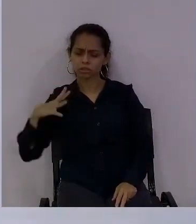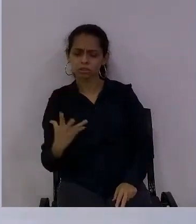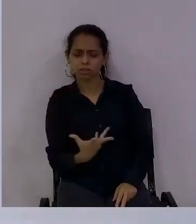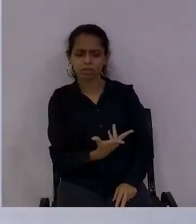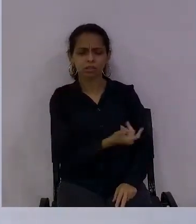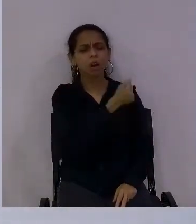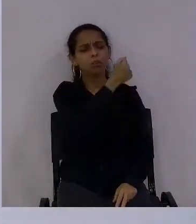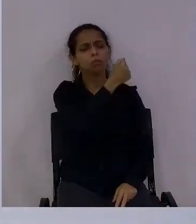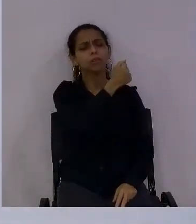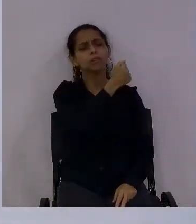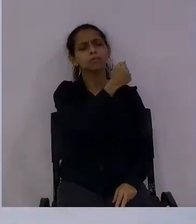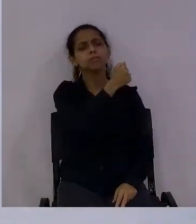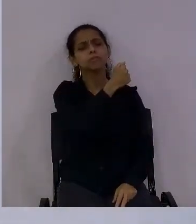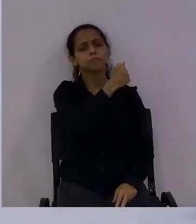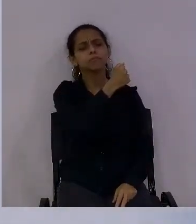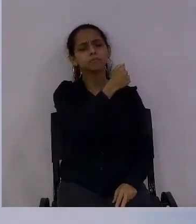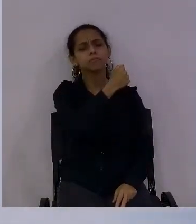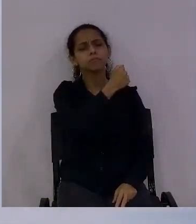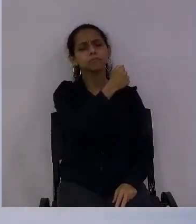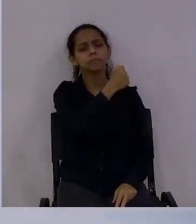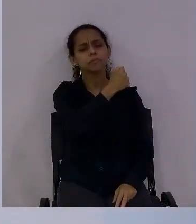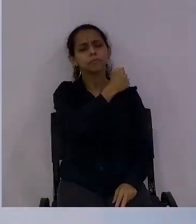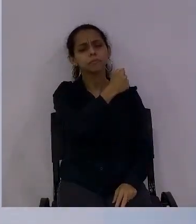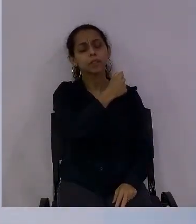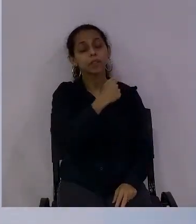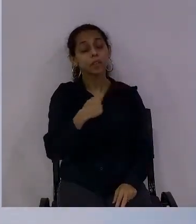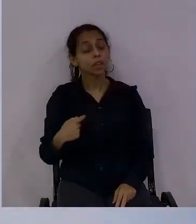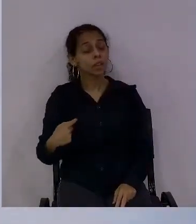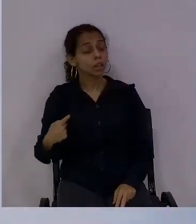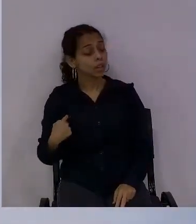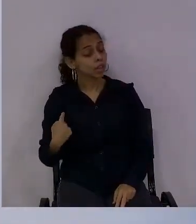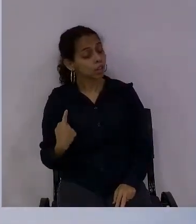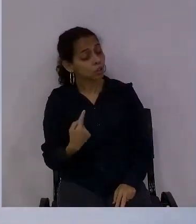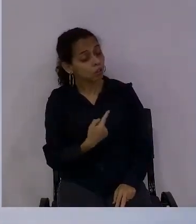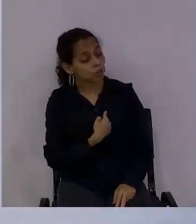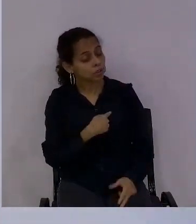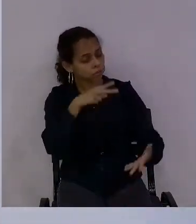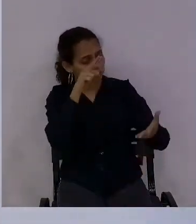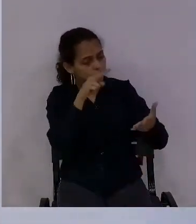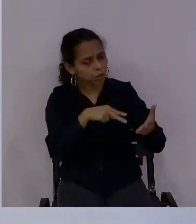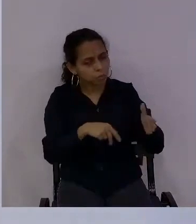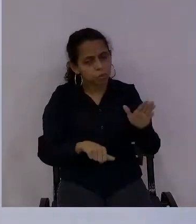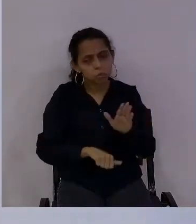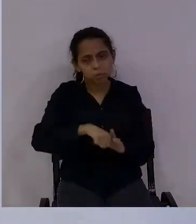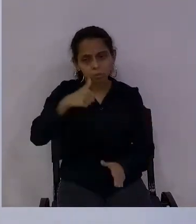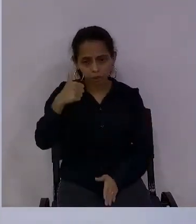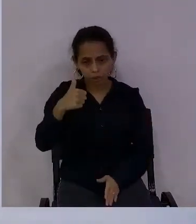E falando sobre este rito, nós entramos então no primeiro aspecto